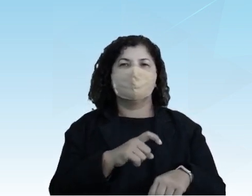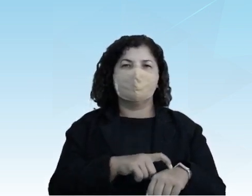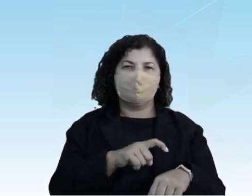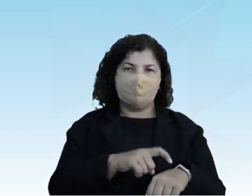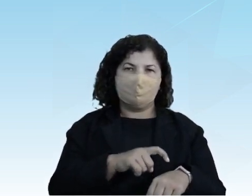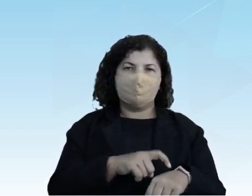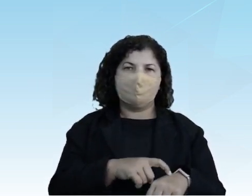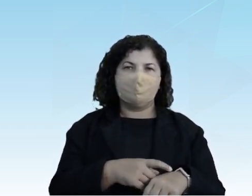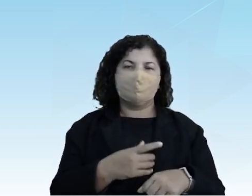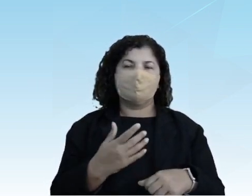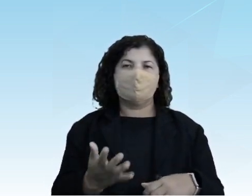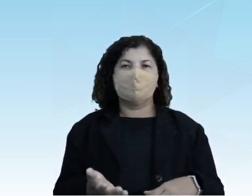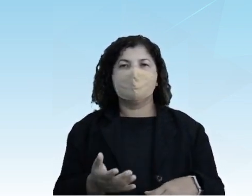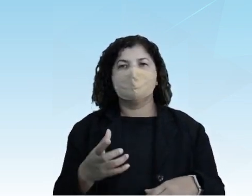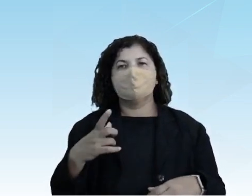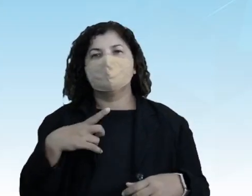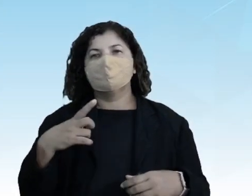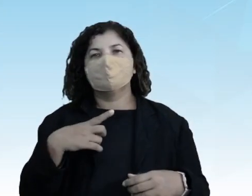Então,